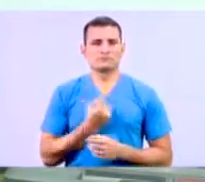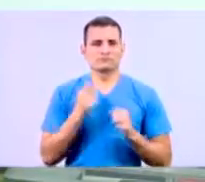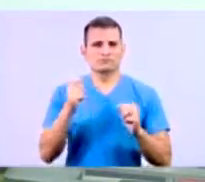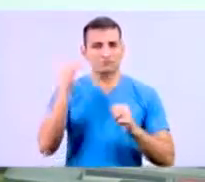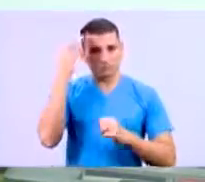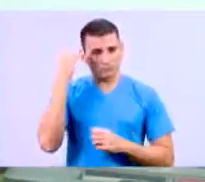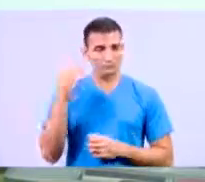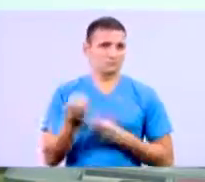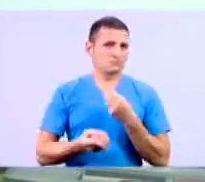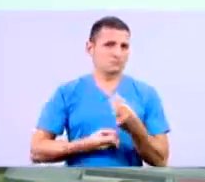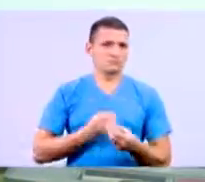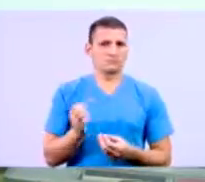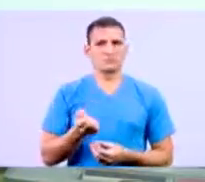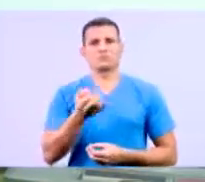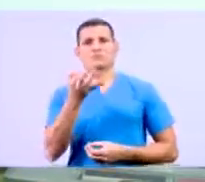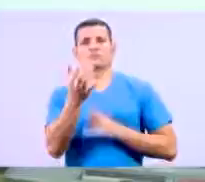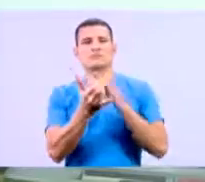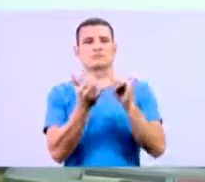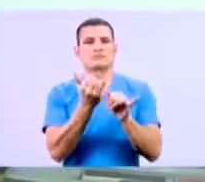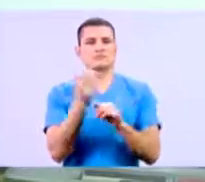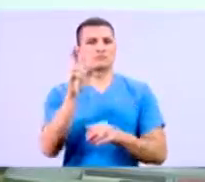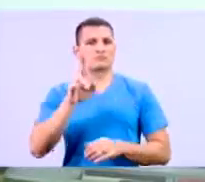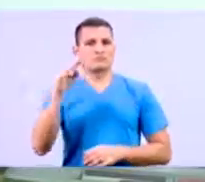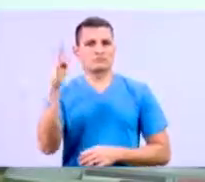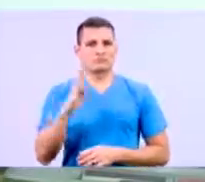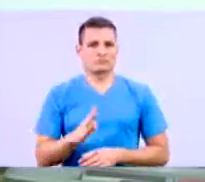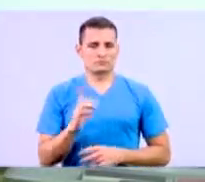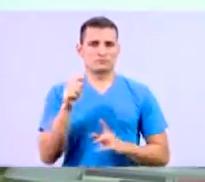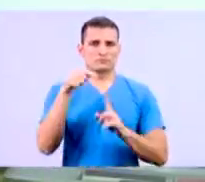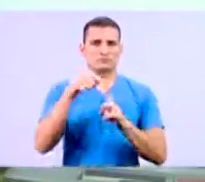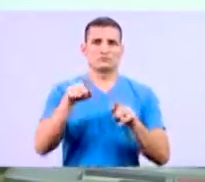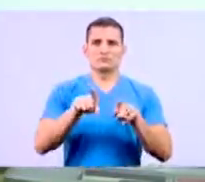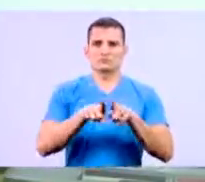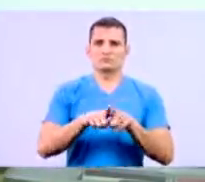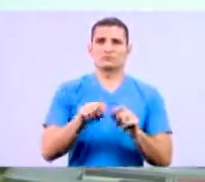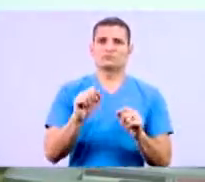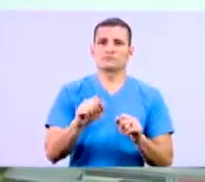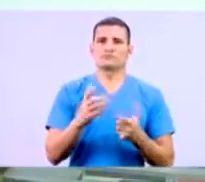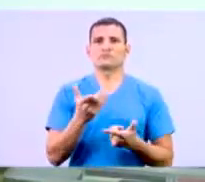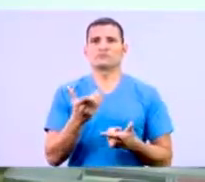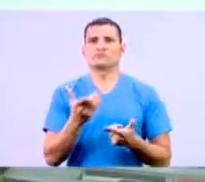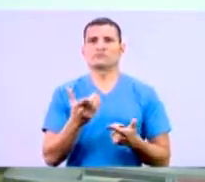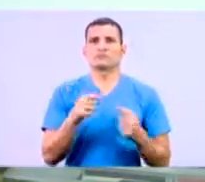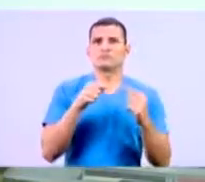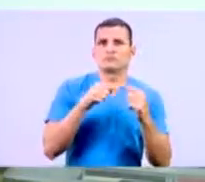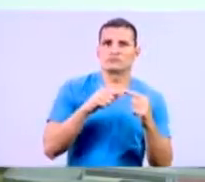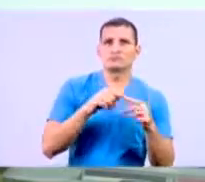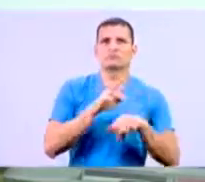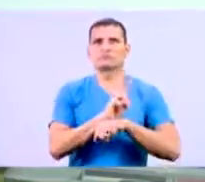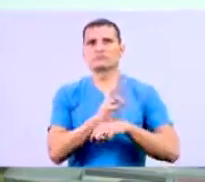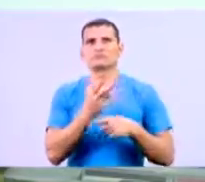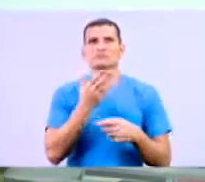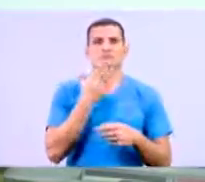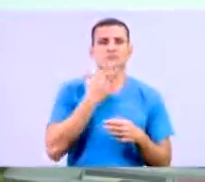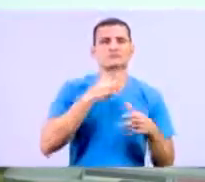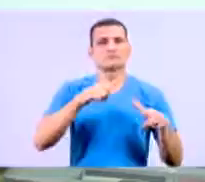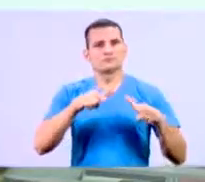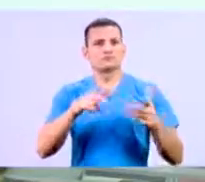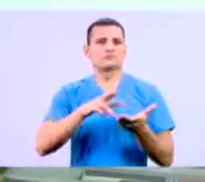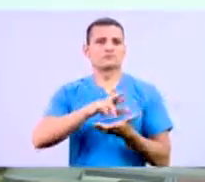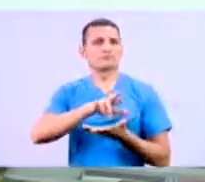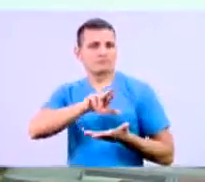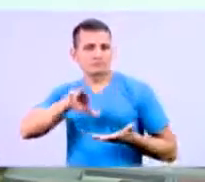está sendo utilizado no Brasil. Indicadores também que podem ser relacionados à segurança, a tipos de serviços e por aí